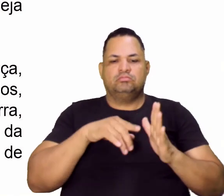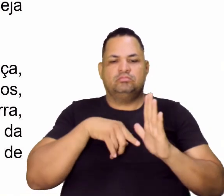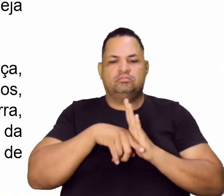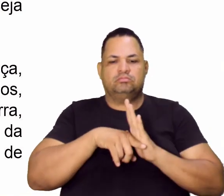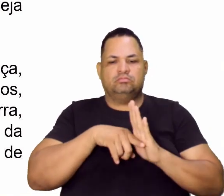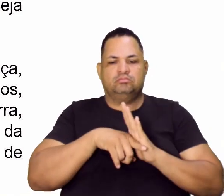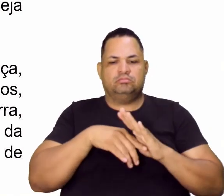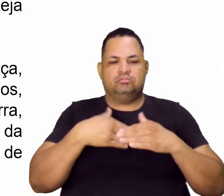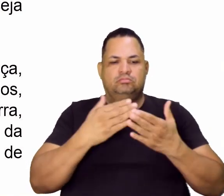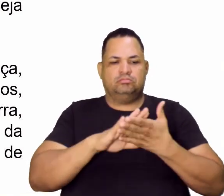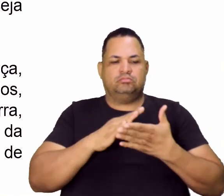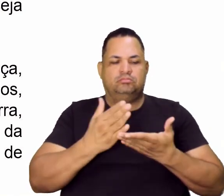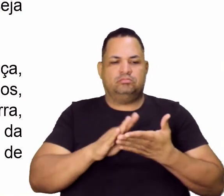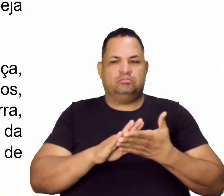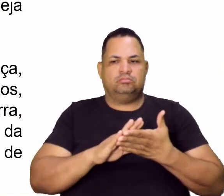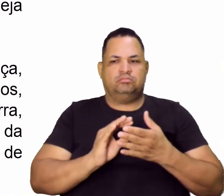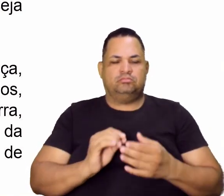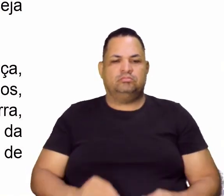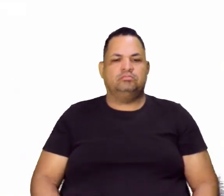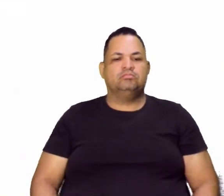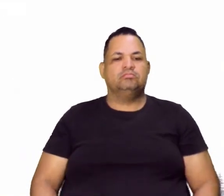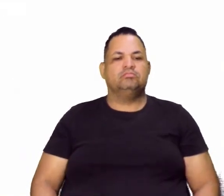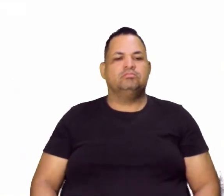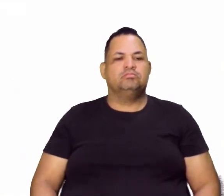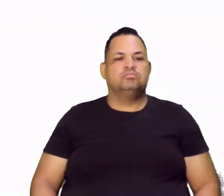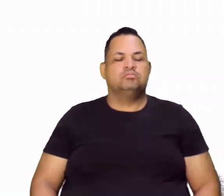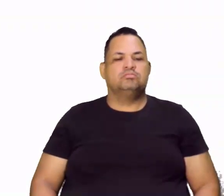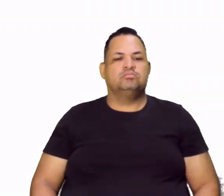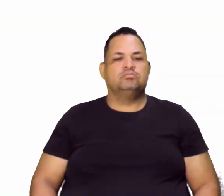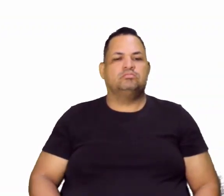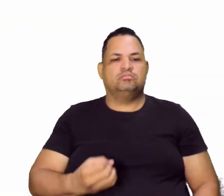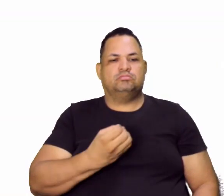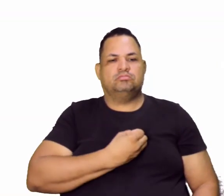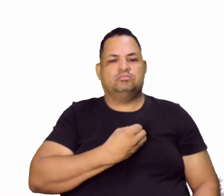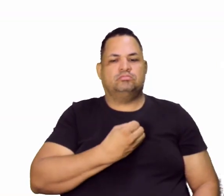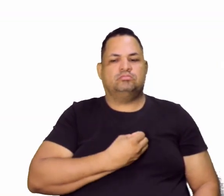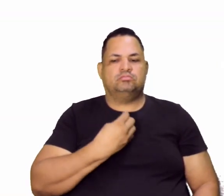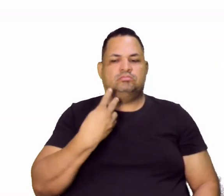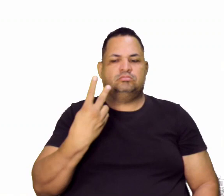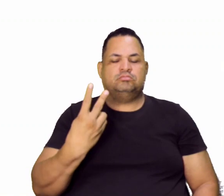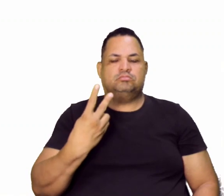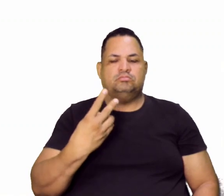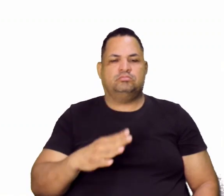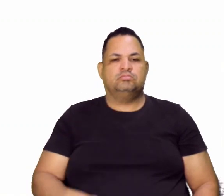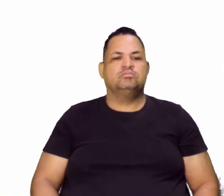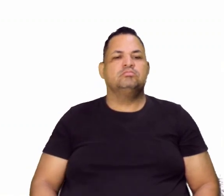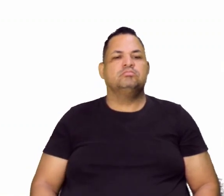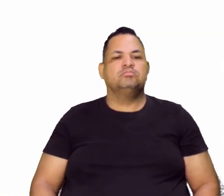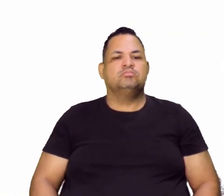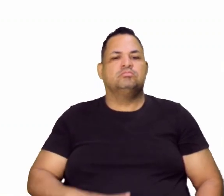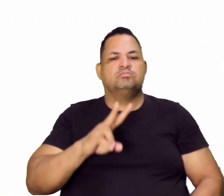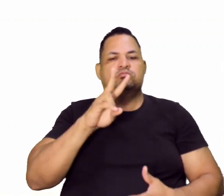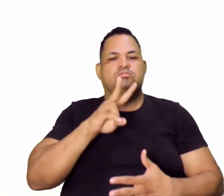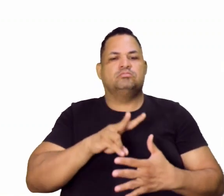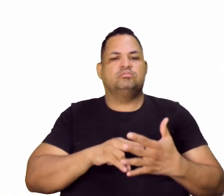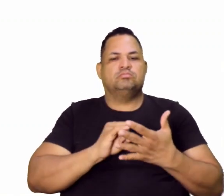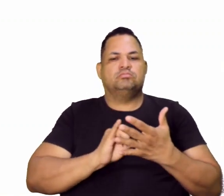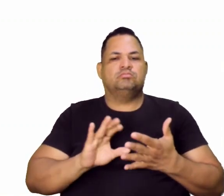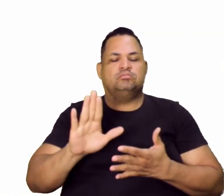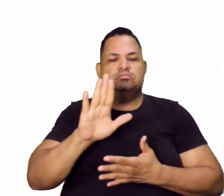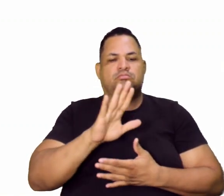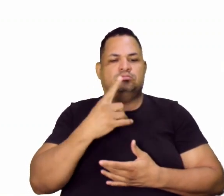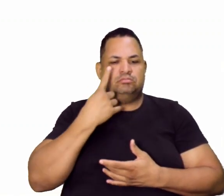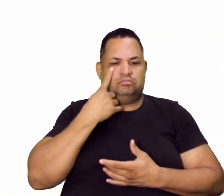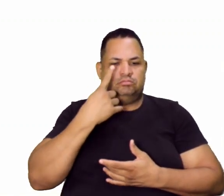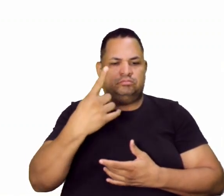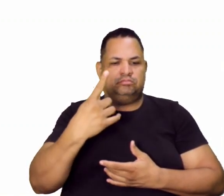para analisar essa obra de arte. Vamos ver se eu tenho outra. Segunda questão, leitura de imagem. Vamos continuar fazendo,